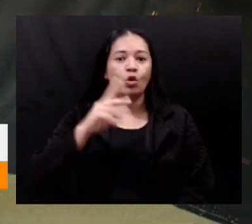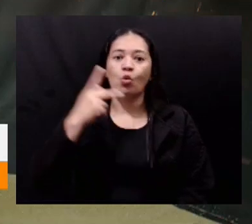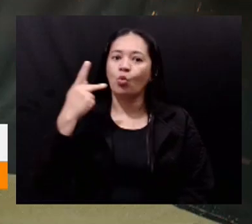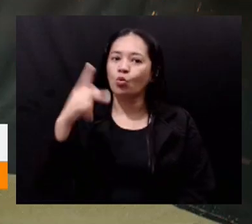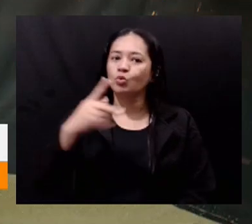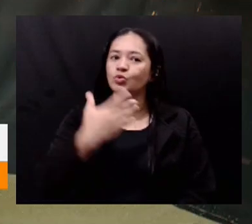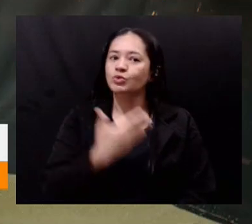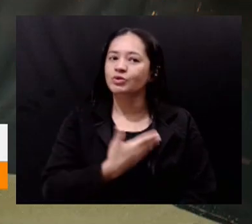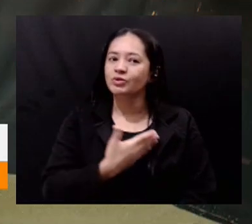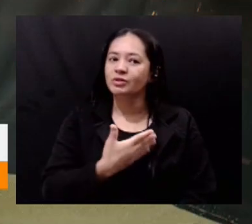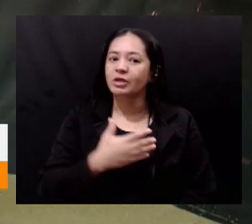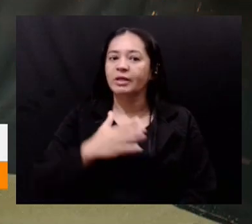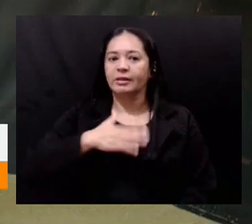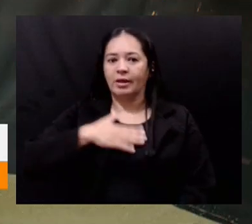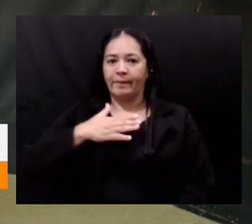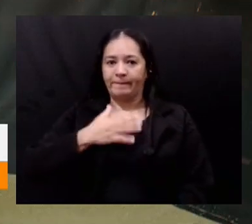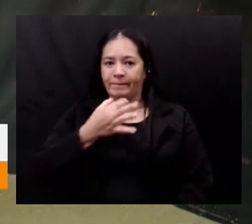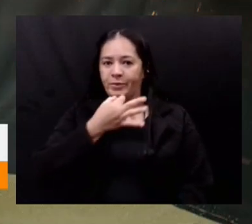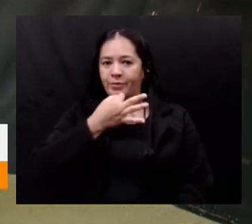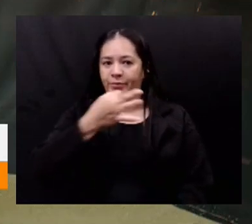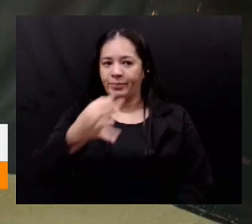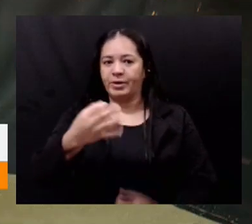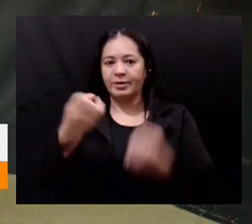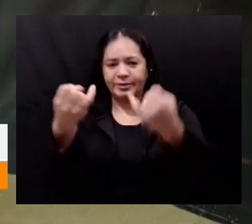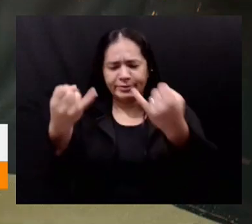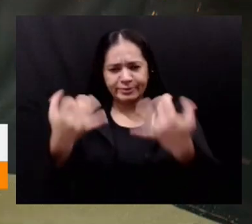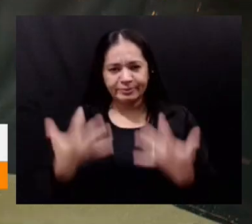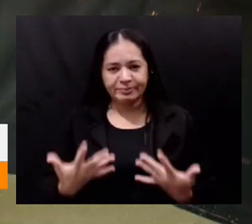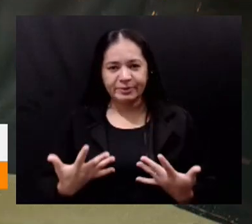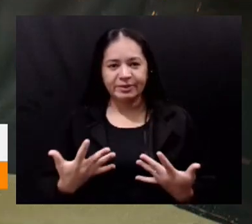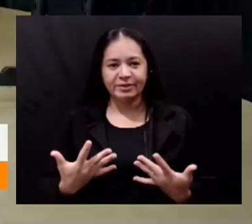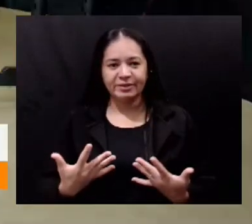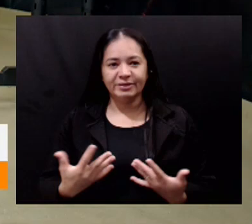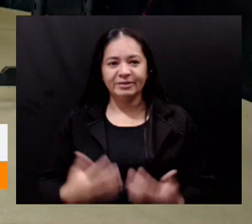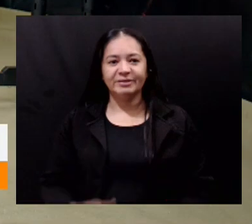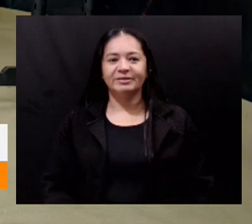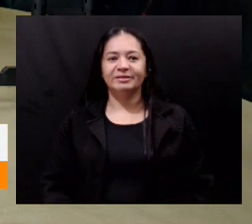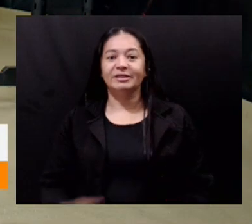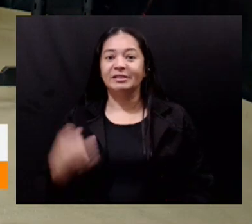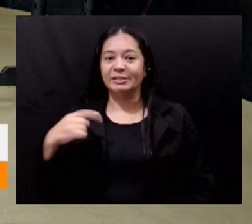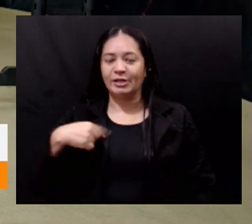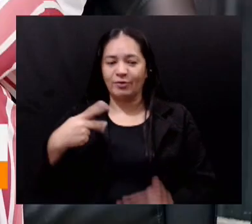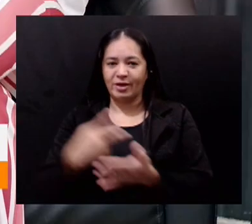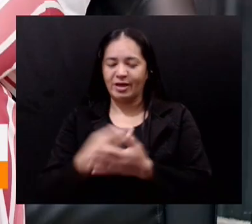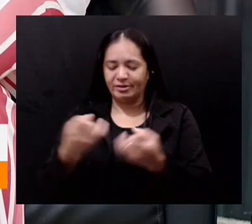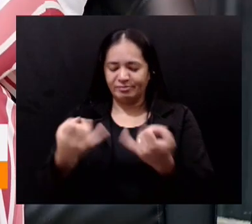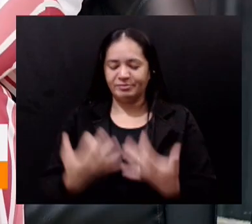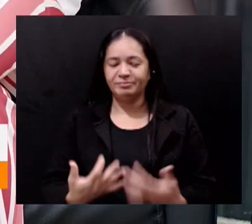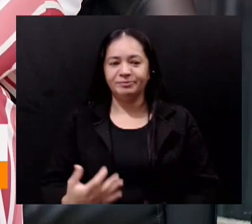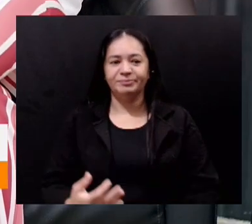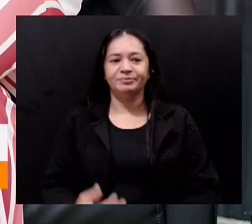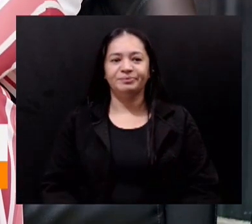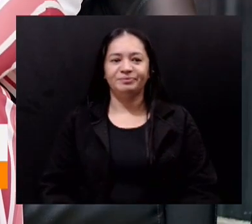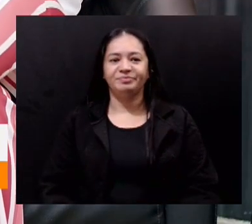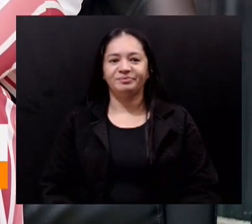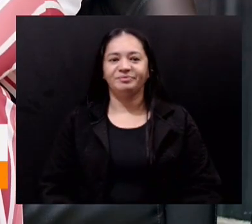ver. Me explica isso e me corrija se eu estiver errada, Joyce e Jamile. Vamos lá, né, então a questão da amizade,